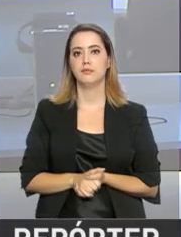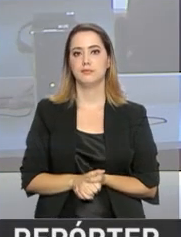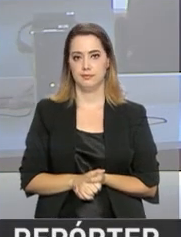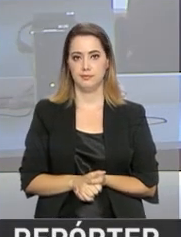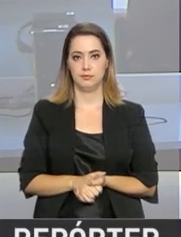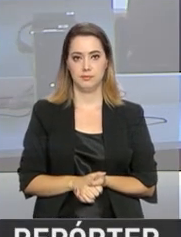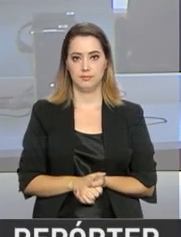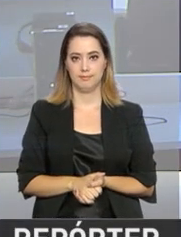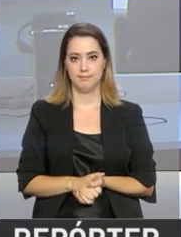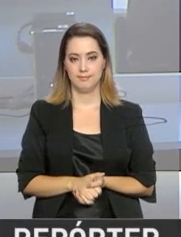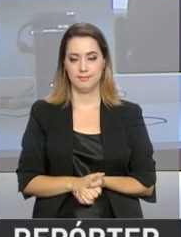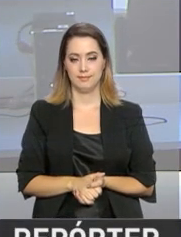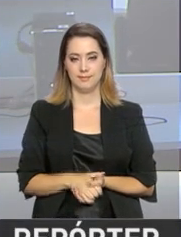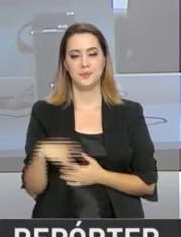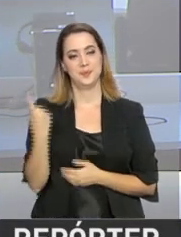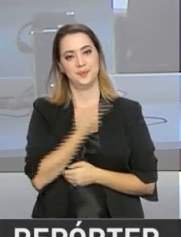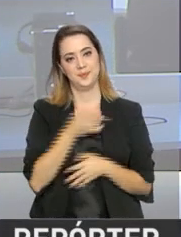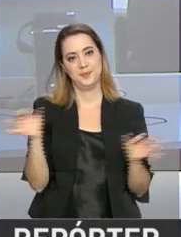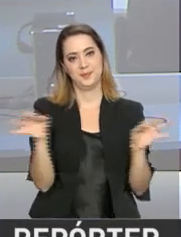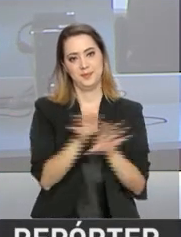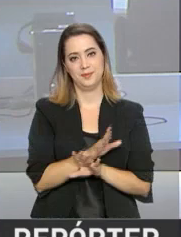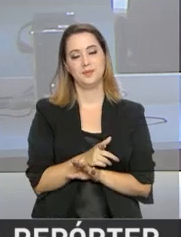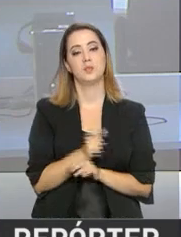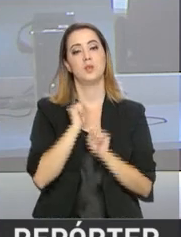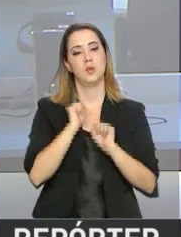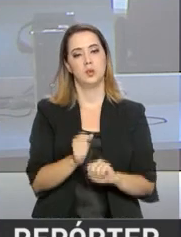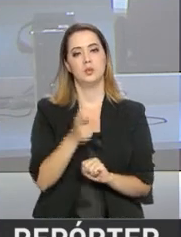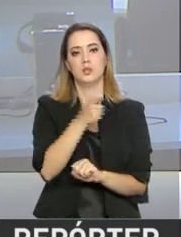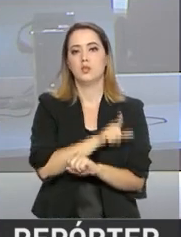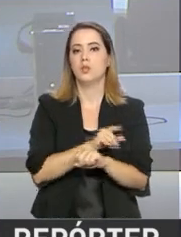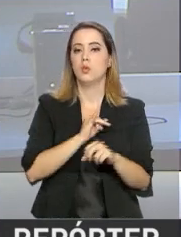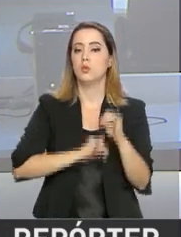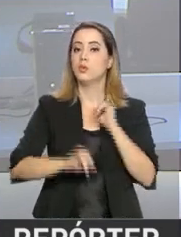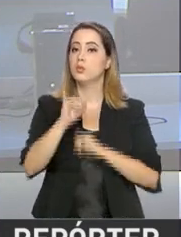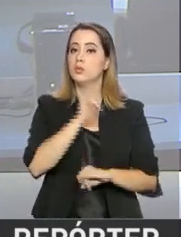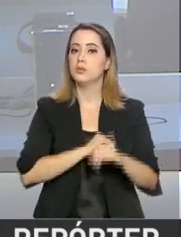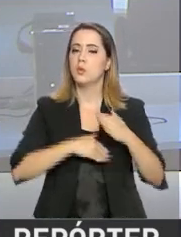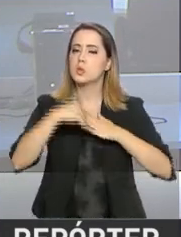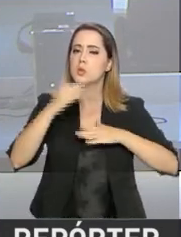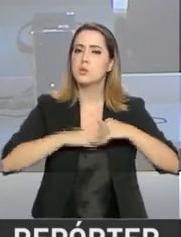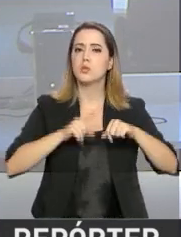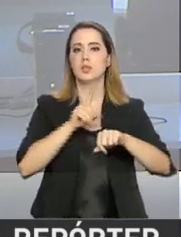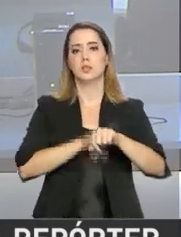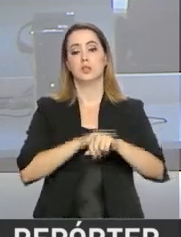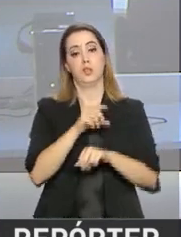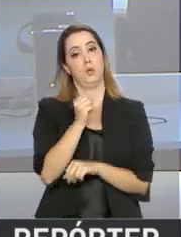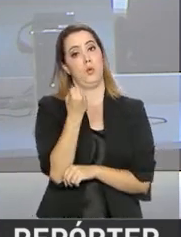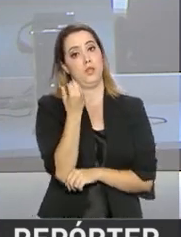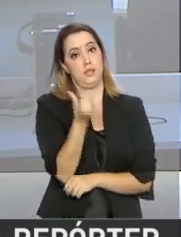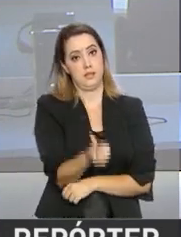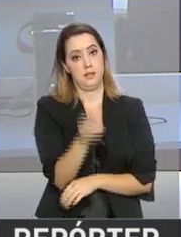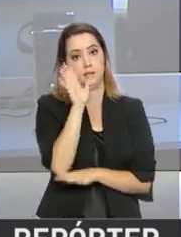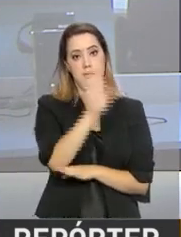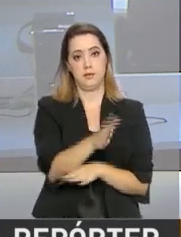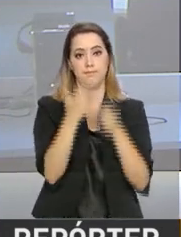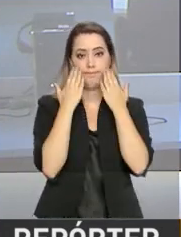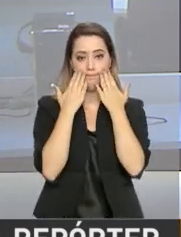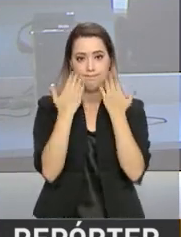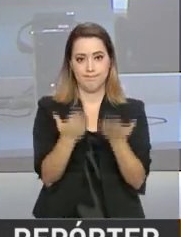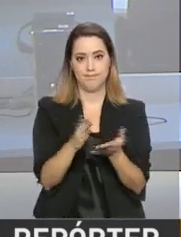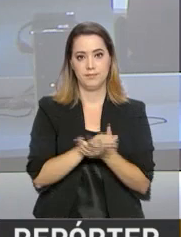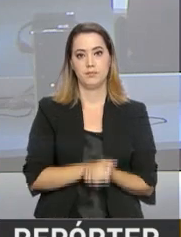ea extensão do repórter nbr fica por aqui podemos voltar a qualquer momento com outras informações a seis da tarde na nossa próxima